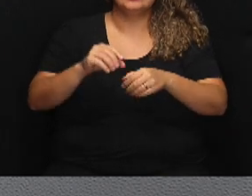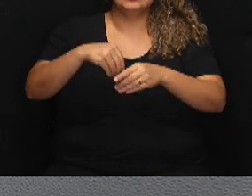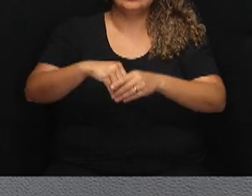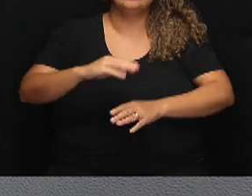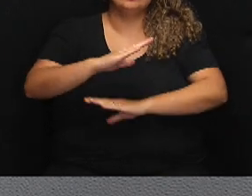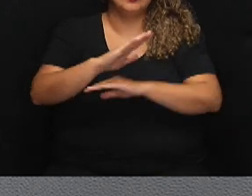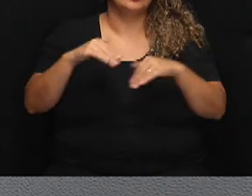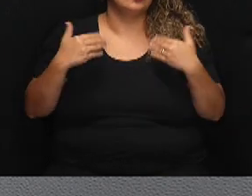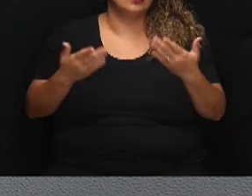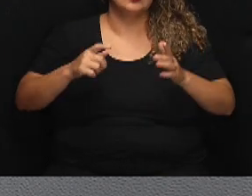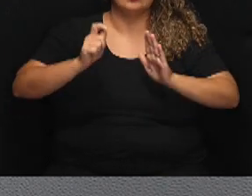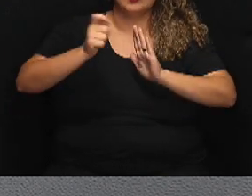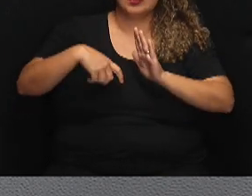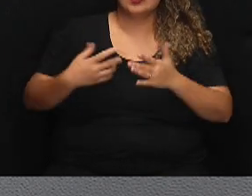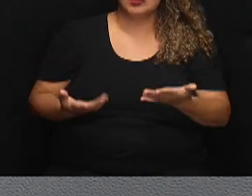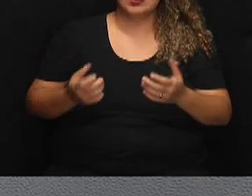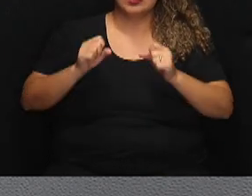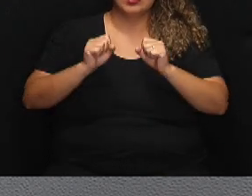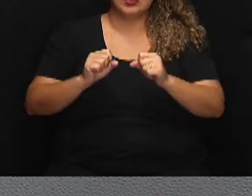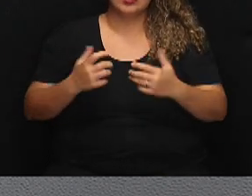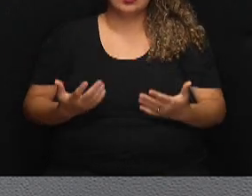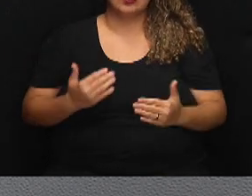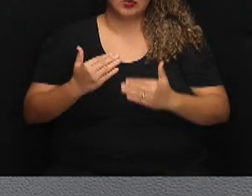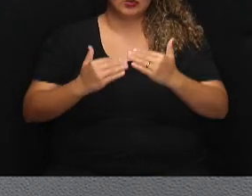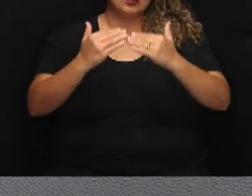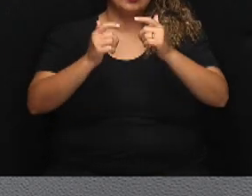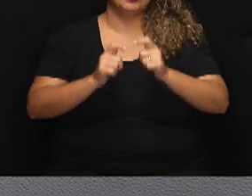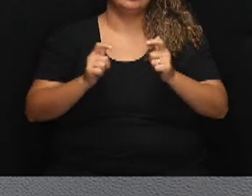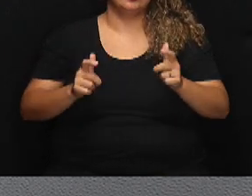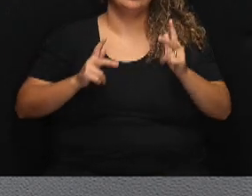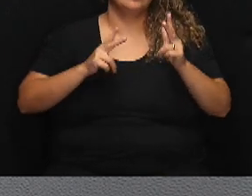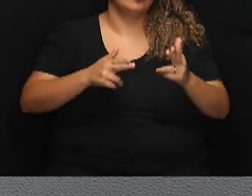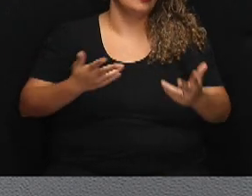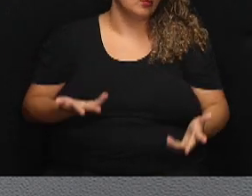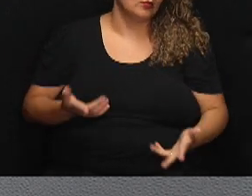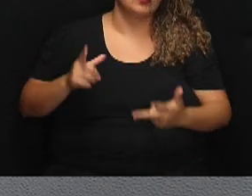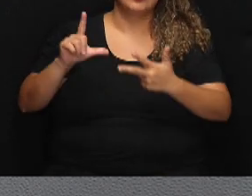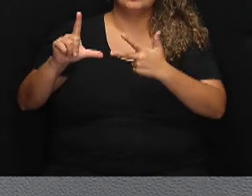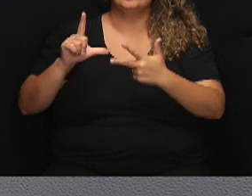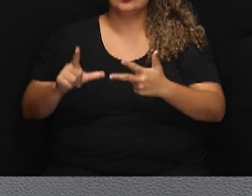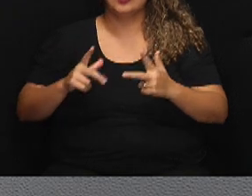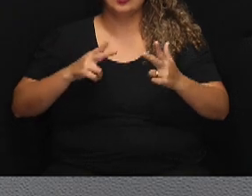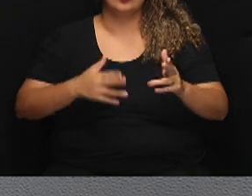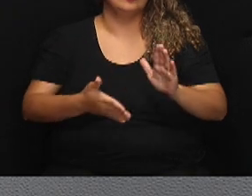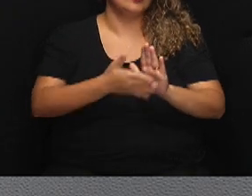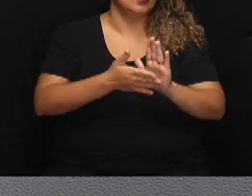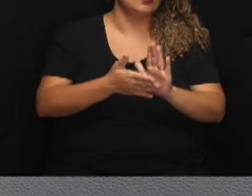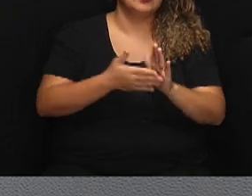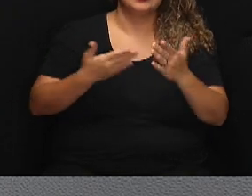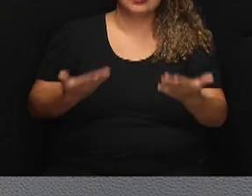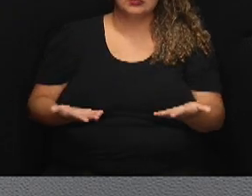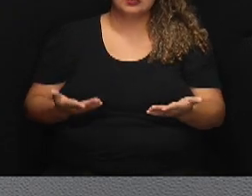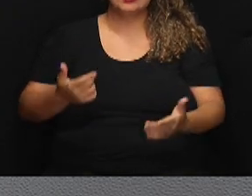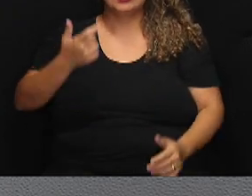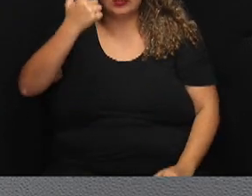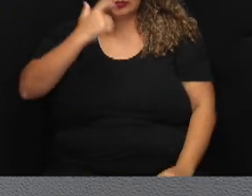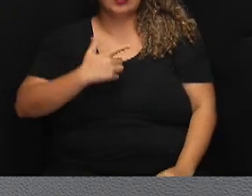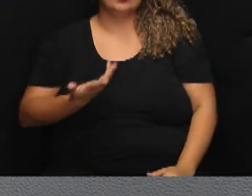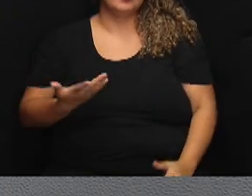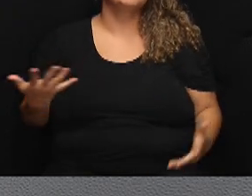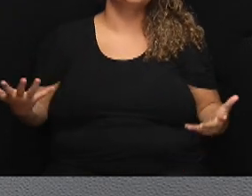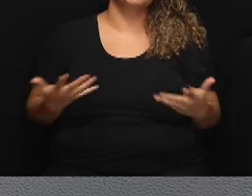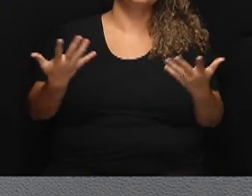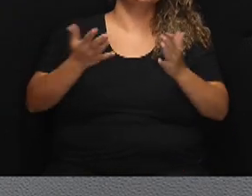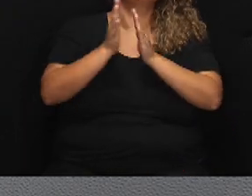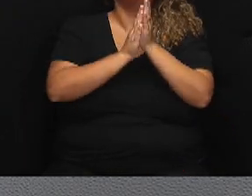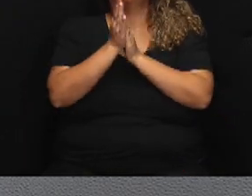as possibilidades que a gente pode crescer enquanto legislativo, enquanto propositura. Então eu estou muito animada